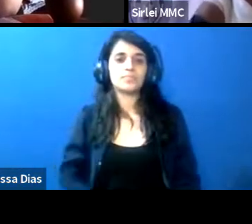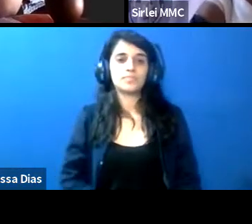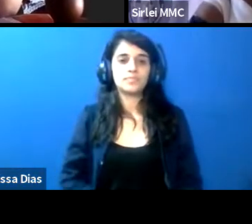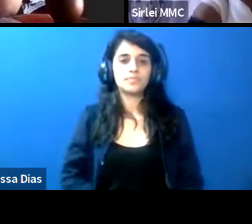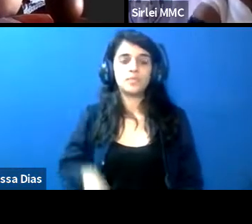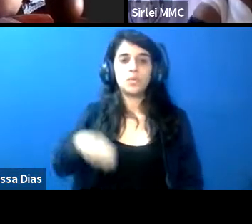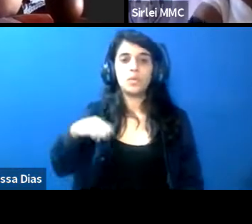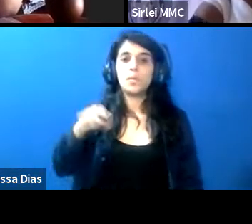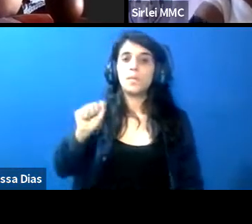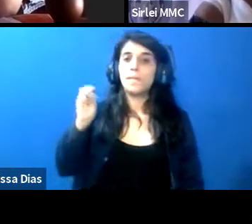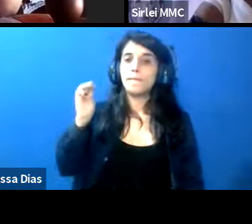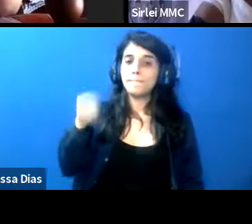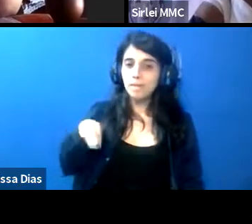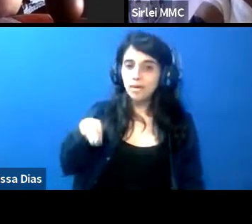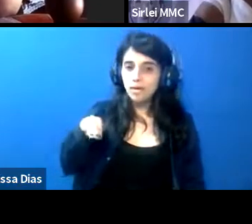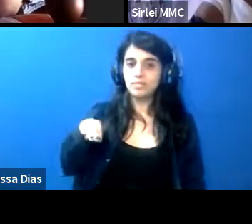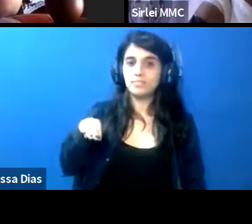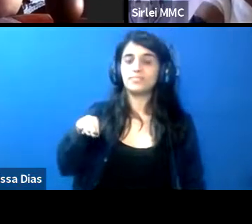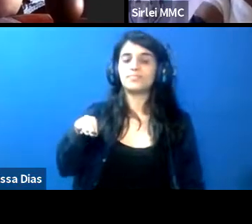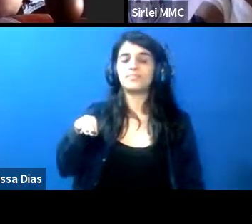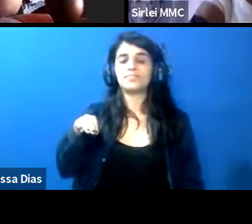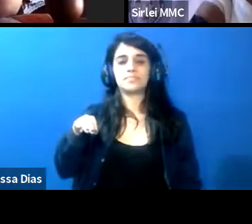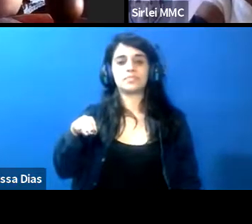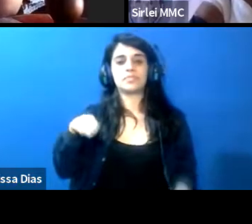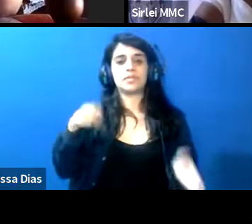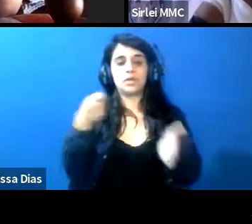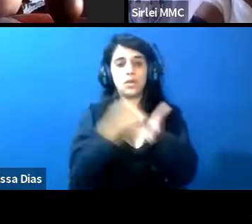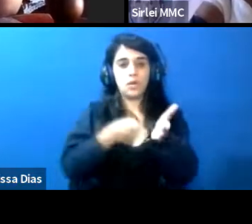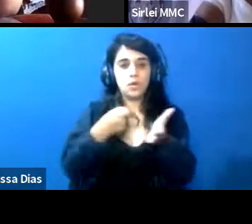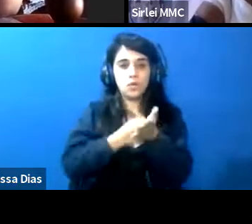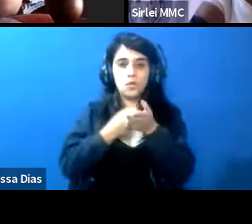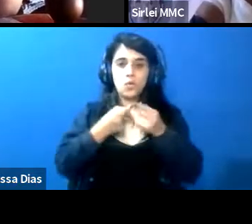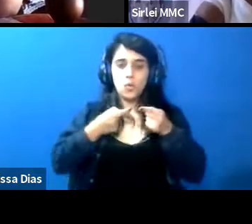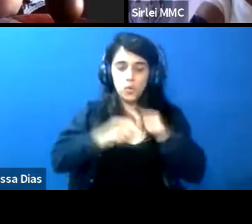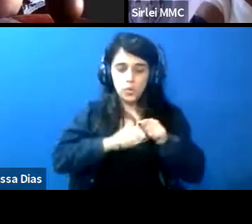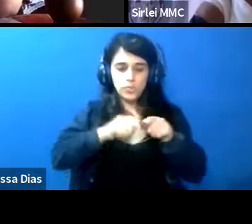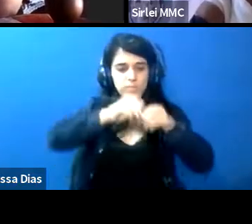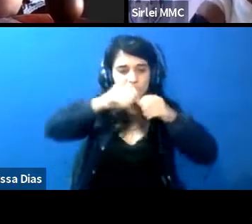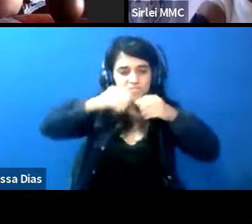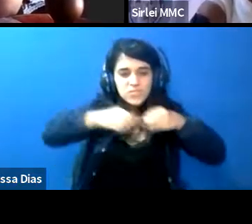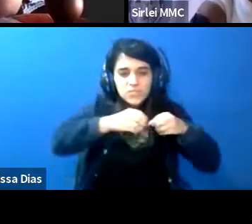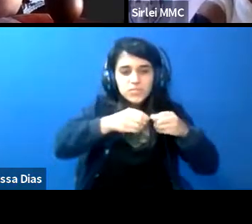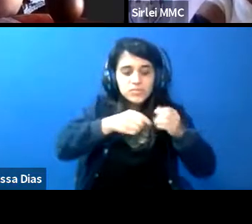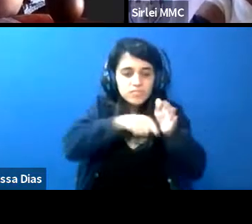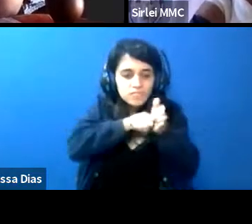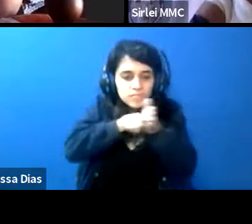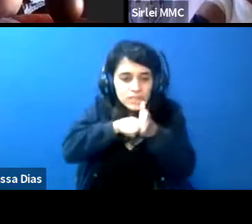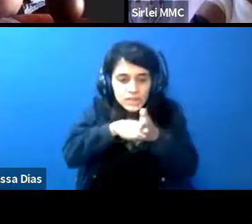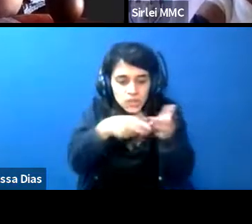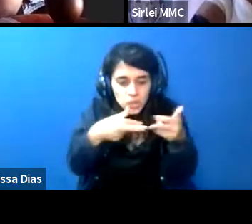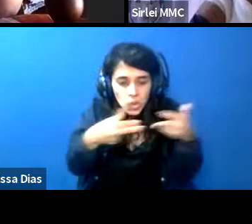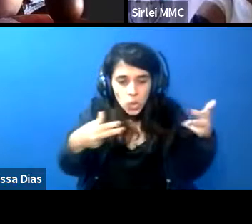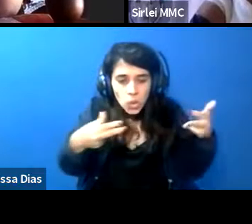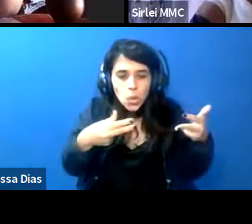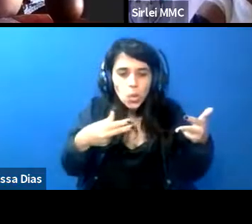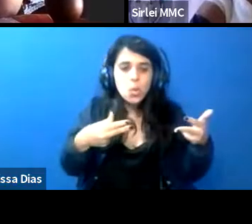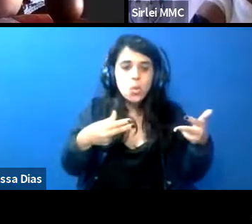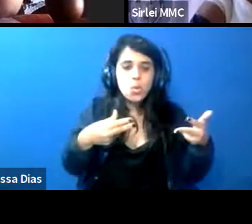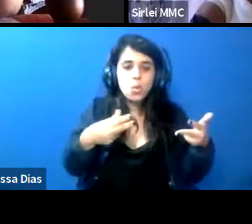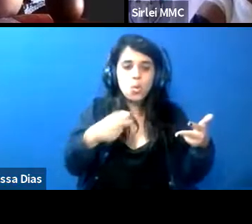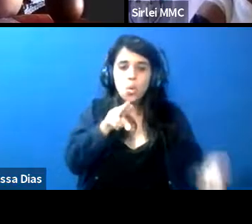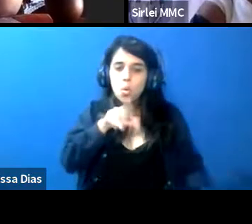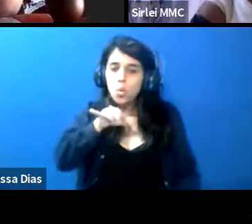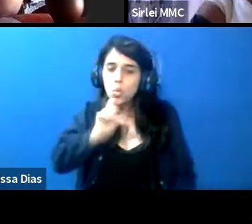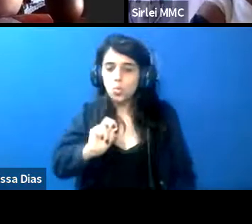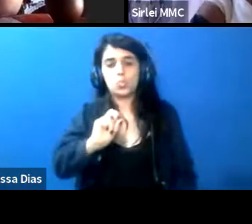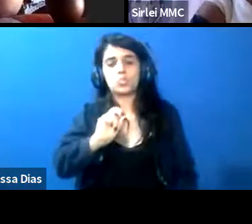MAN, que é as lutas contra a mineração capitalista, né, a exploração do território.